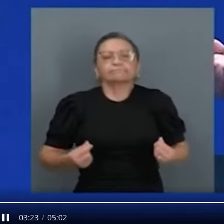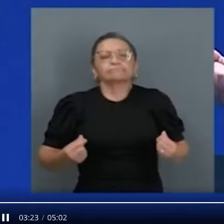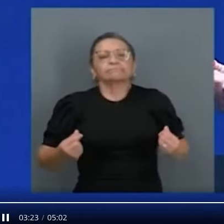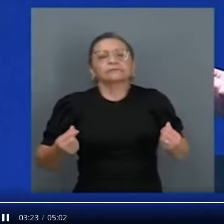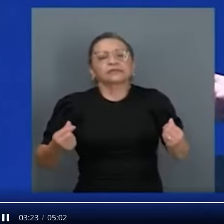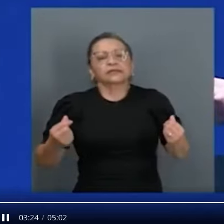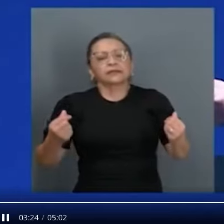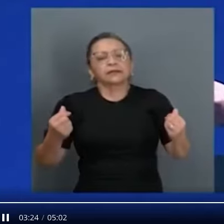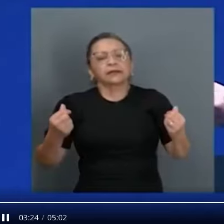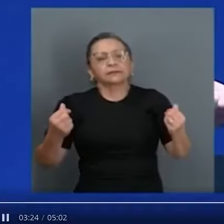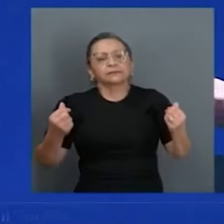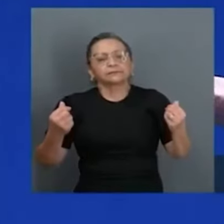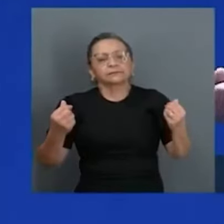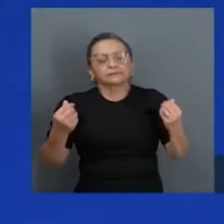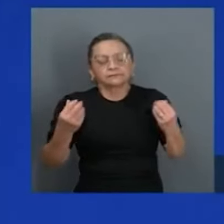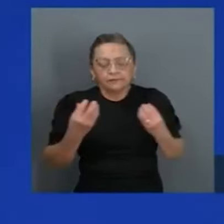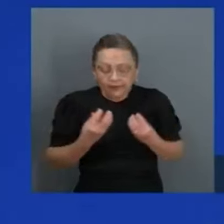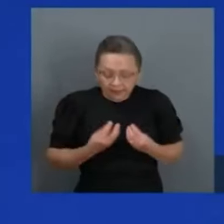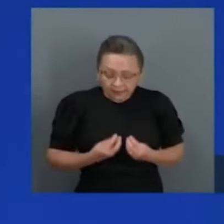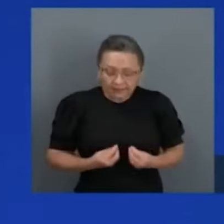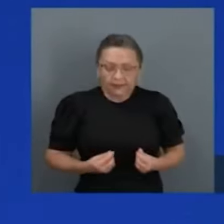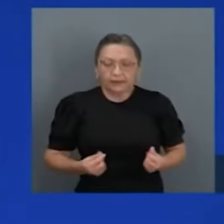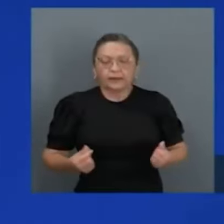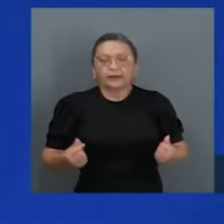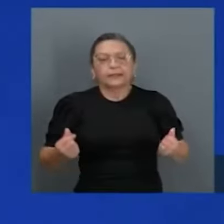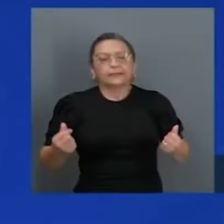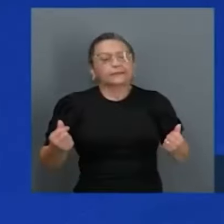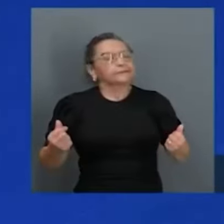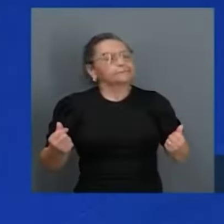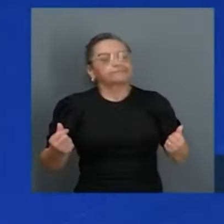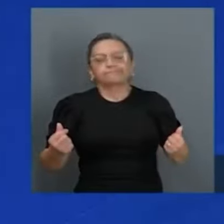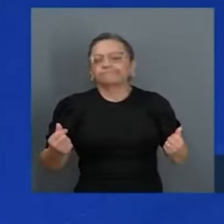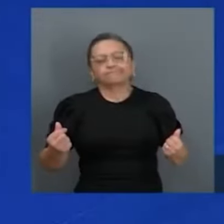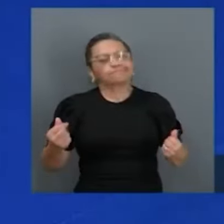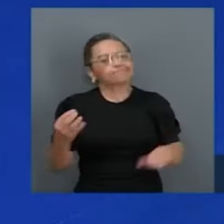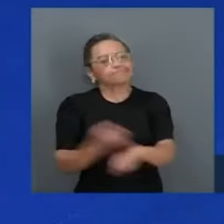dor era insuportável.